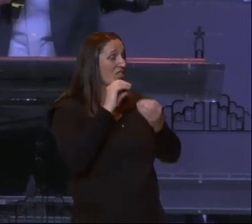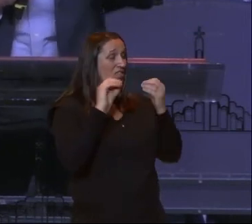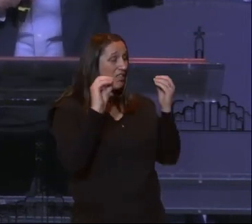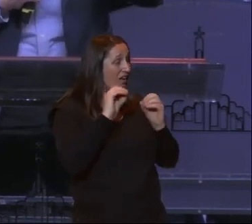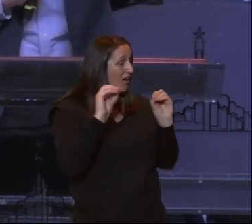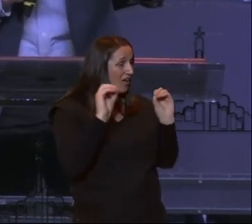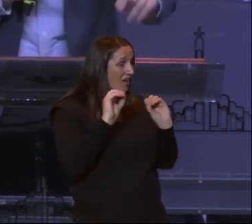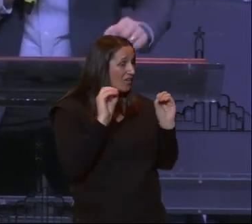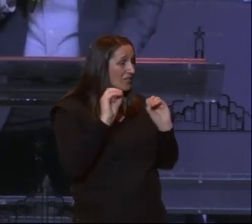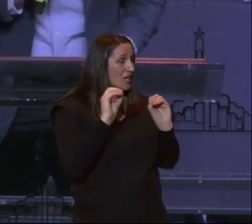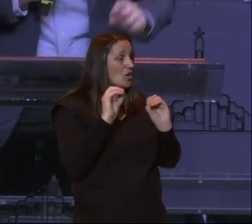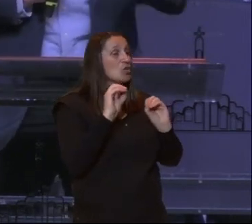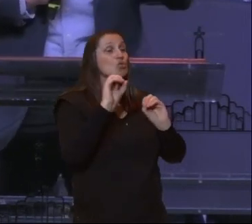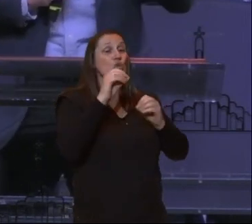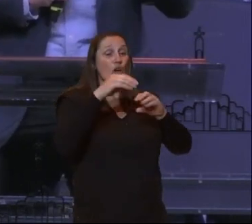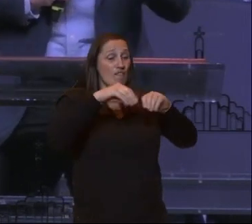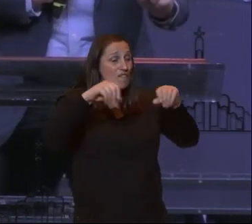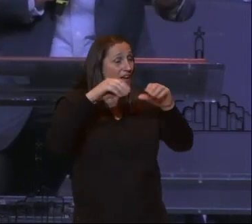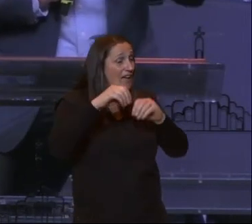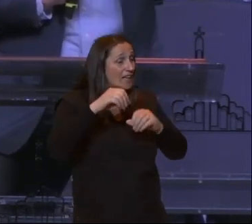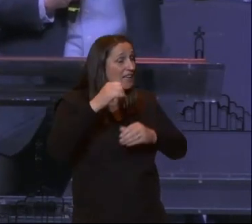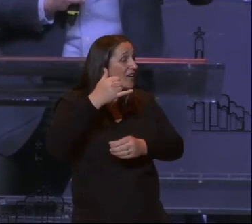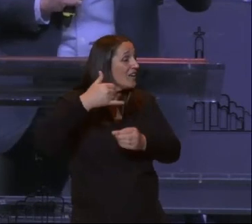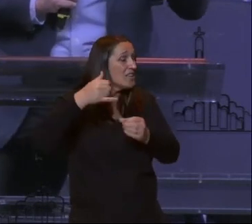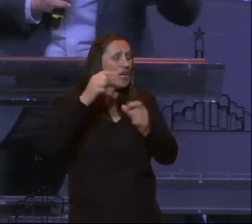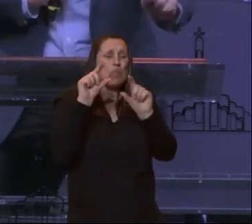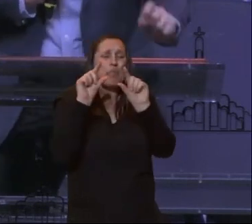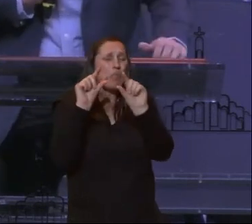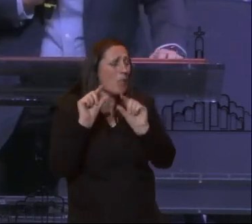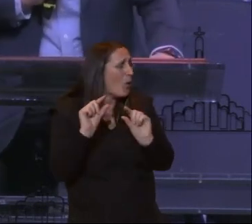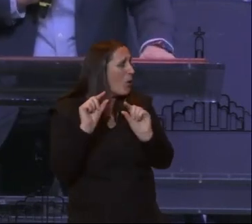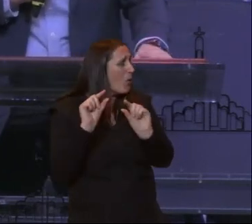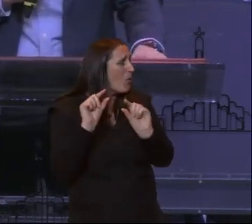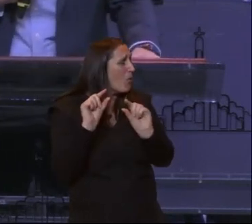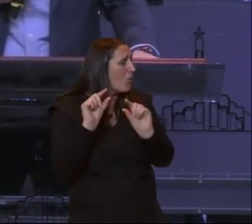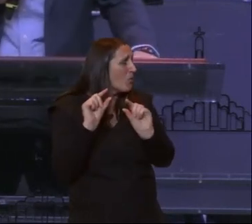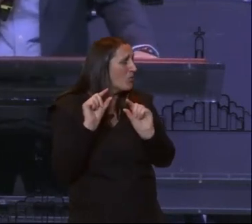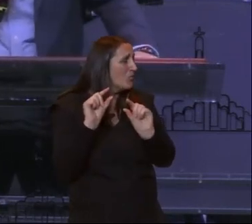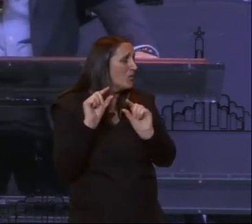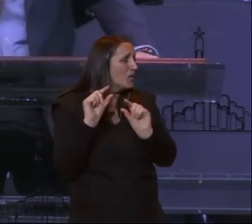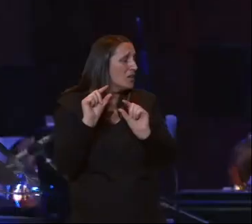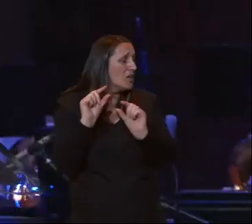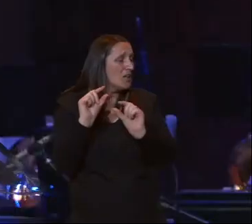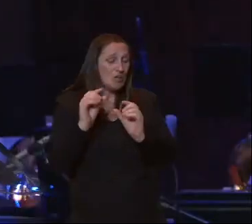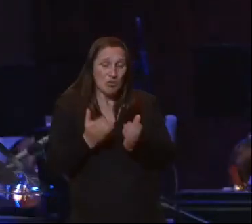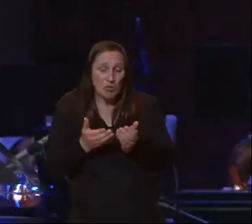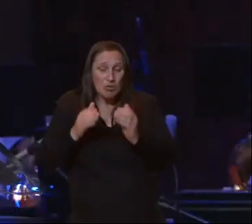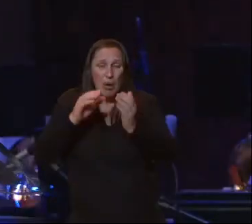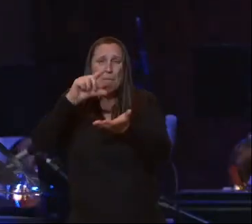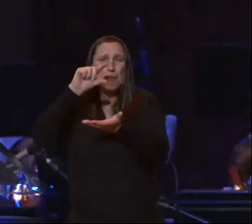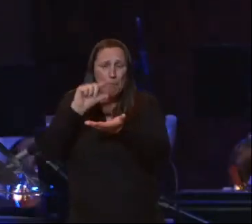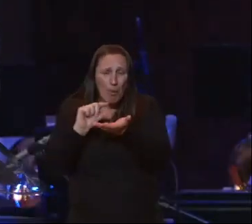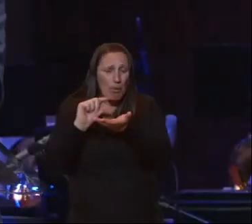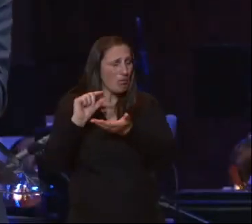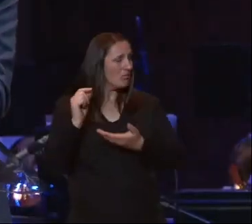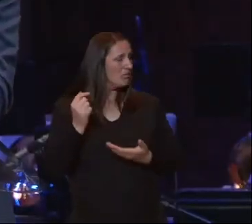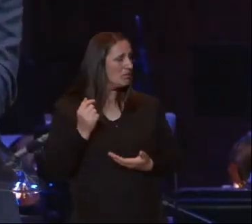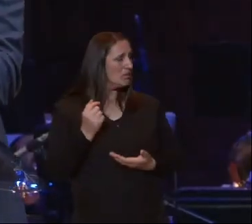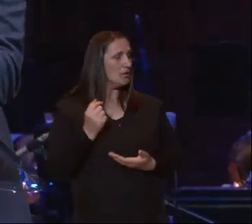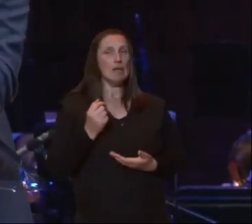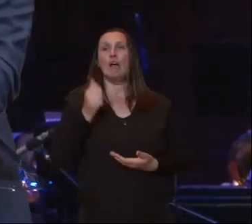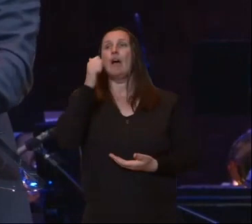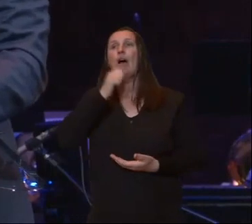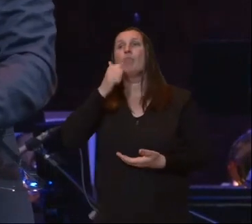farinha num jarro e um pouco de azeite numa botija. Aquela mulher precisava